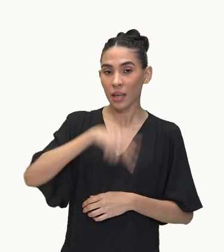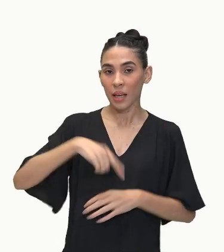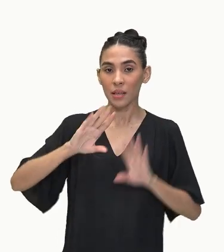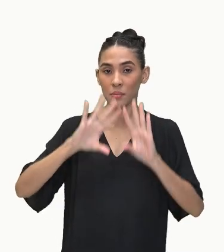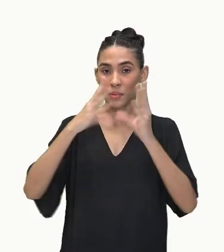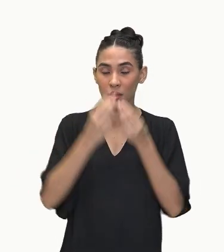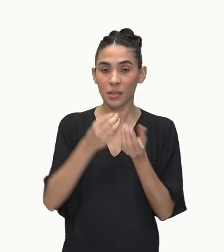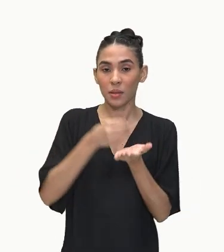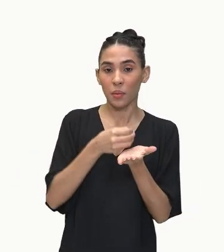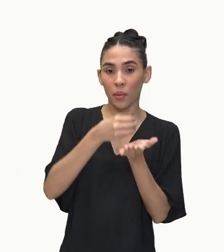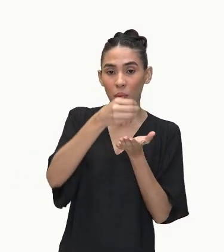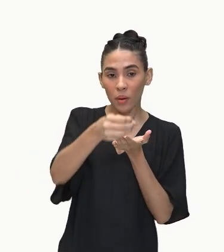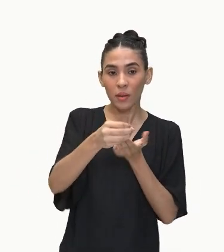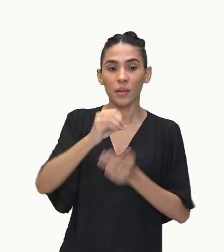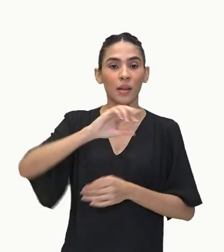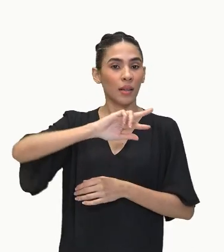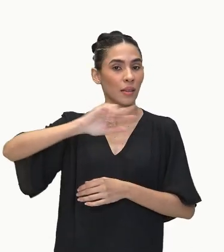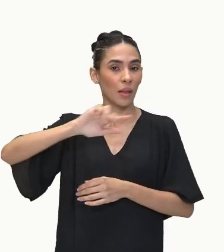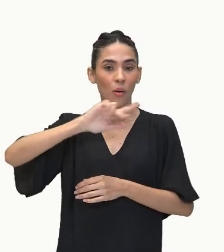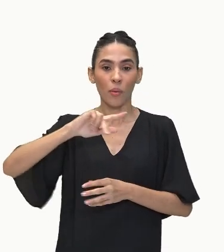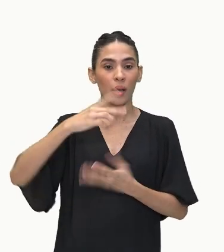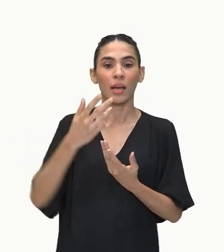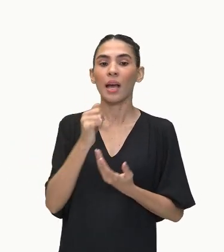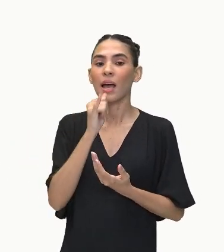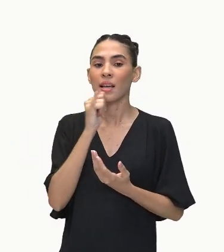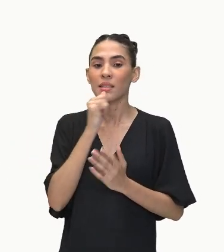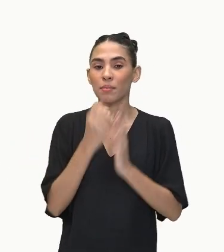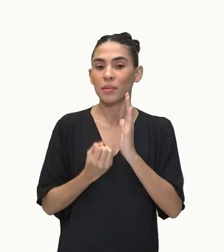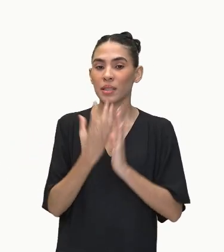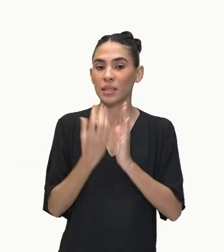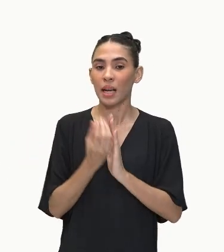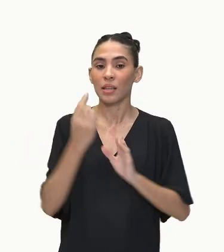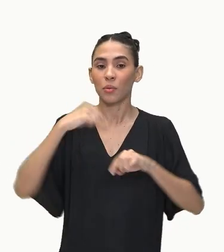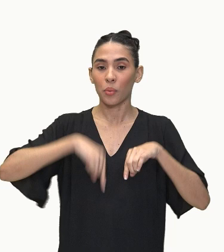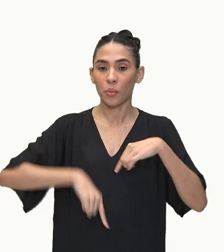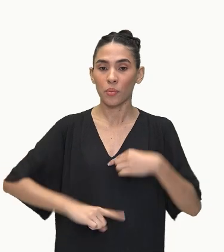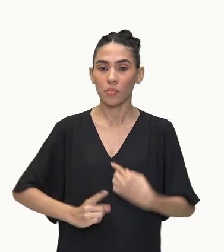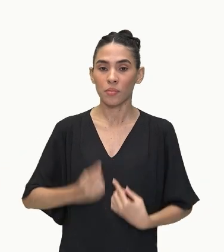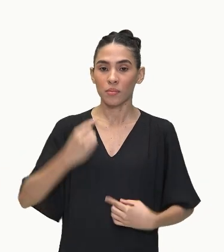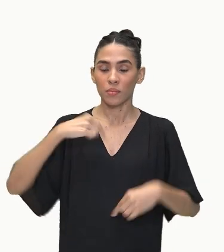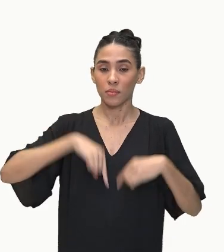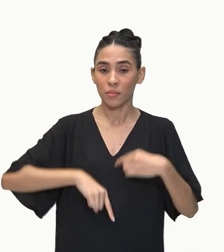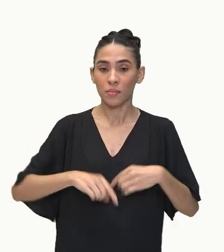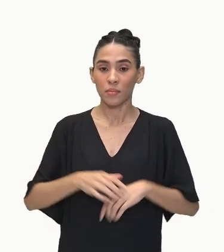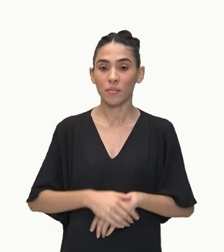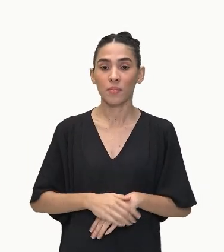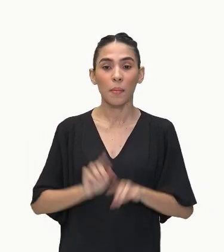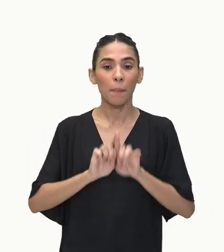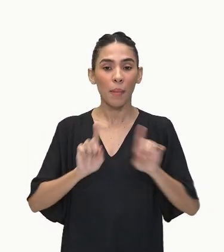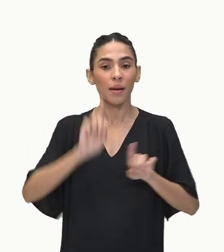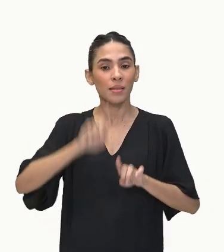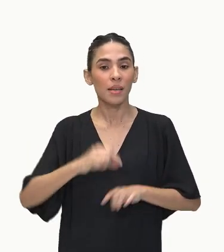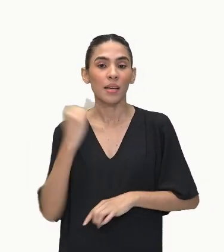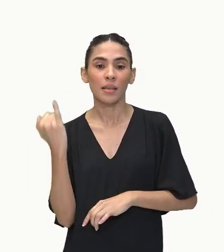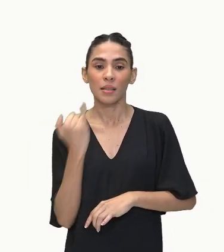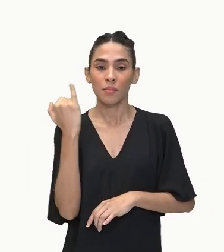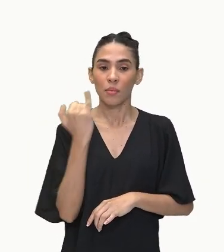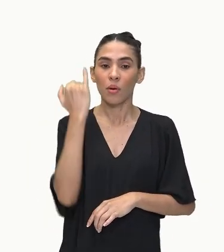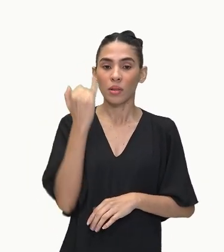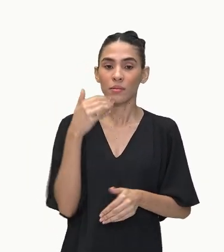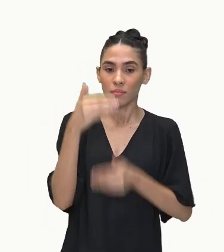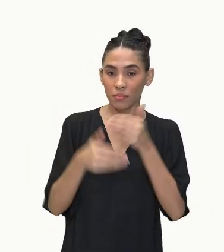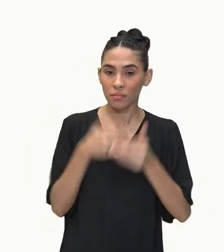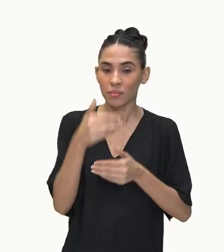compostos orgânicos que não são sintetizados pelo nosso organismo, só que são essenciais para o